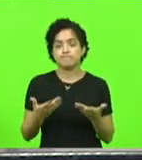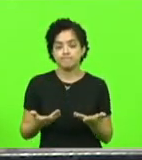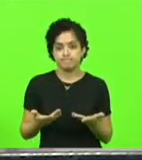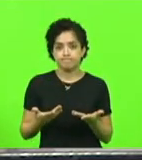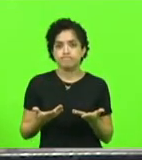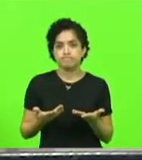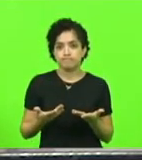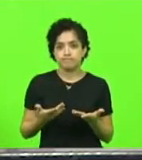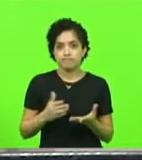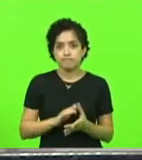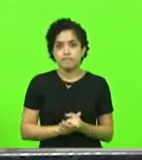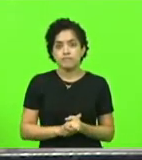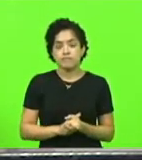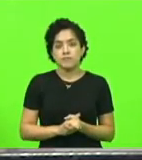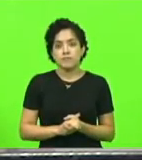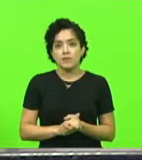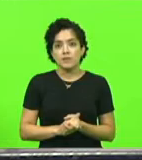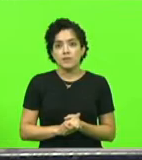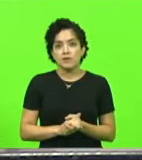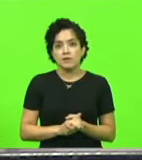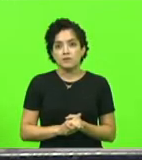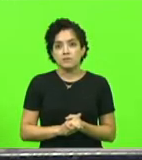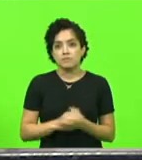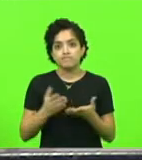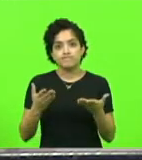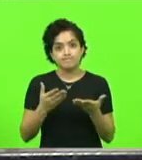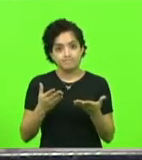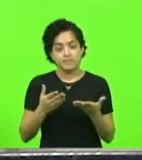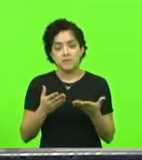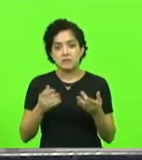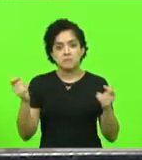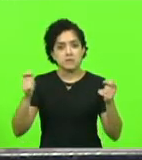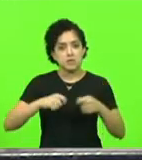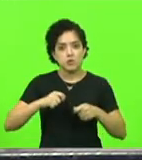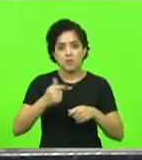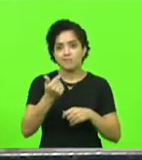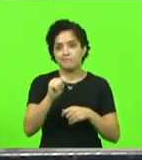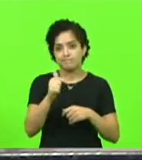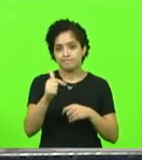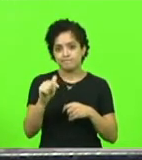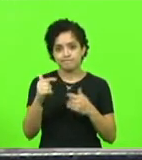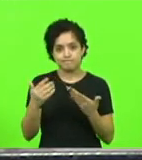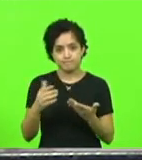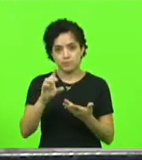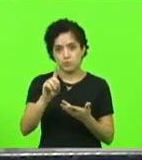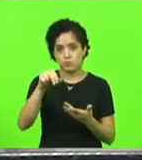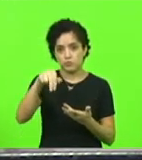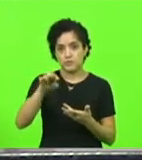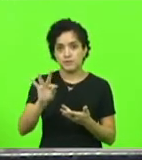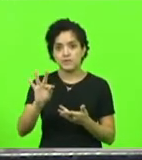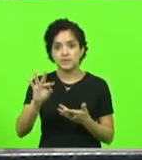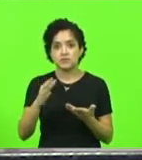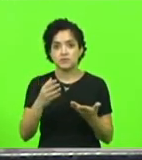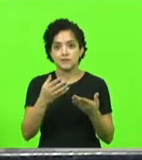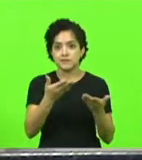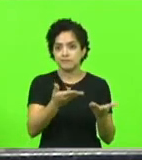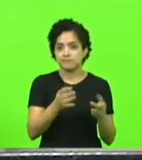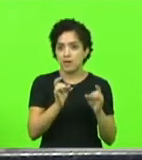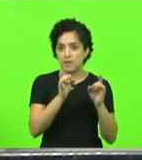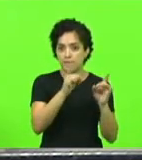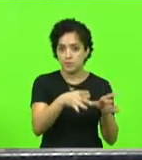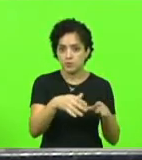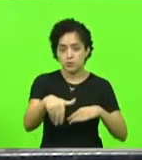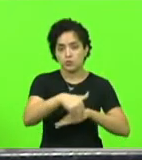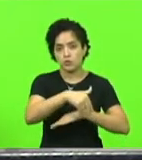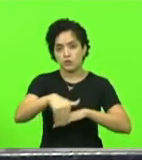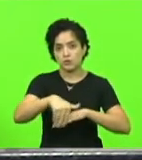uma inoperância muito grande, de uma incompetência muito grande do DENIT, que deixou a rodovia chegar nesse estado.